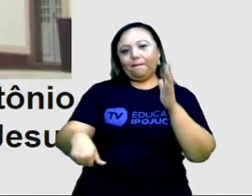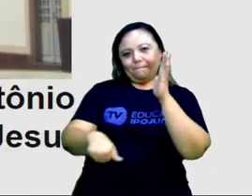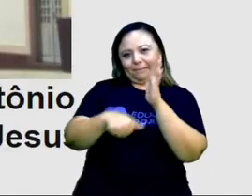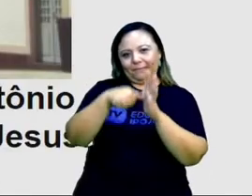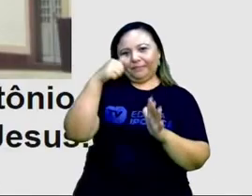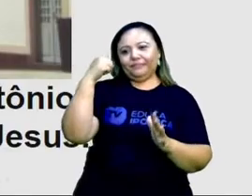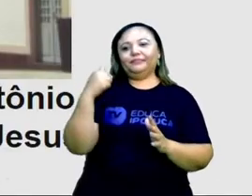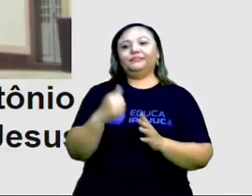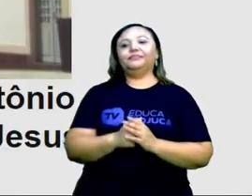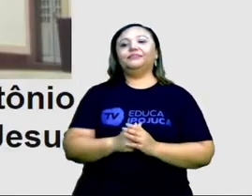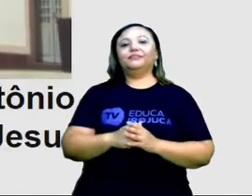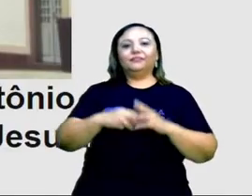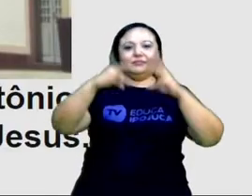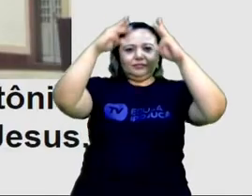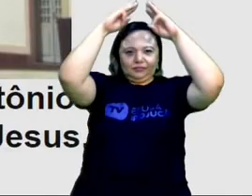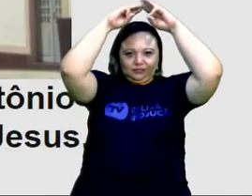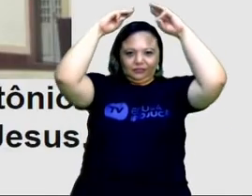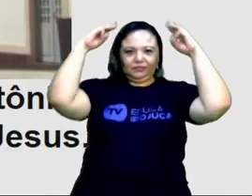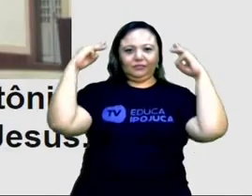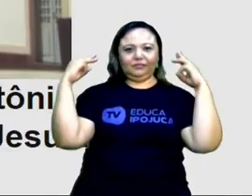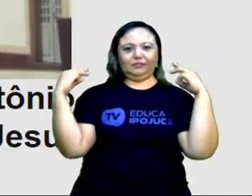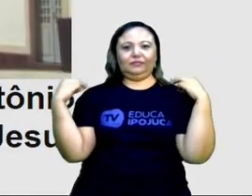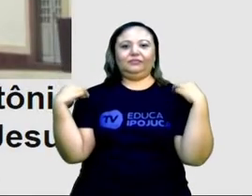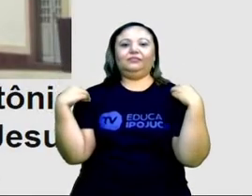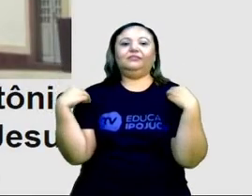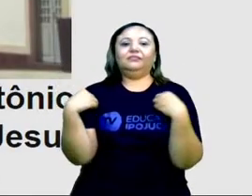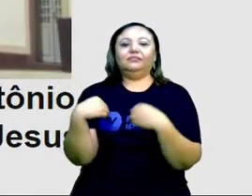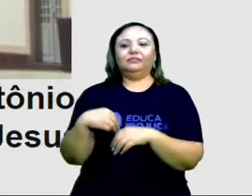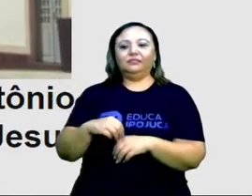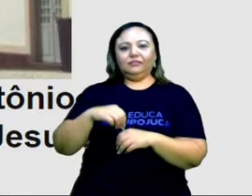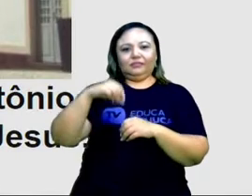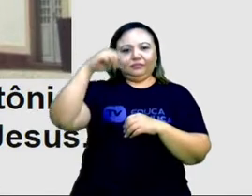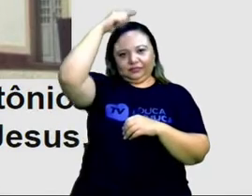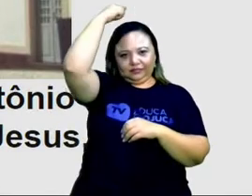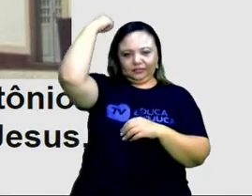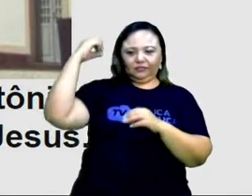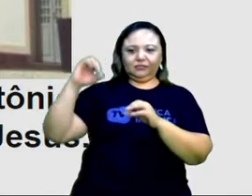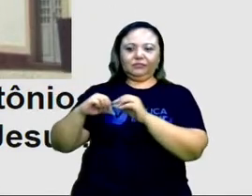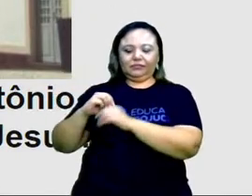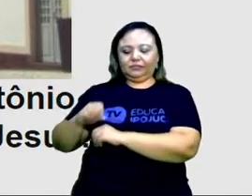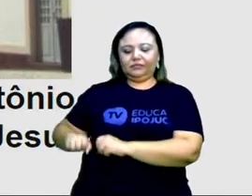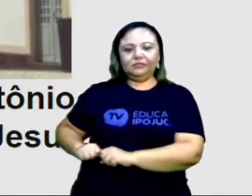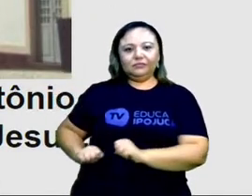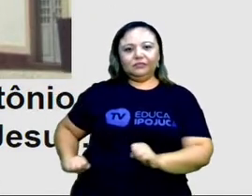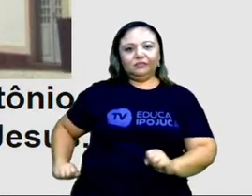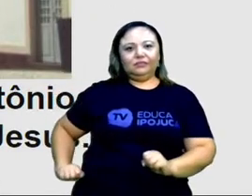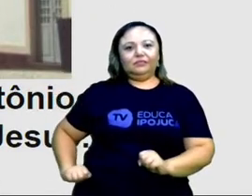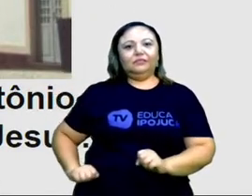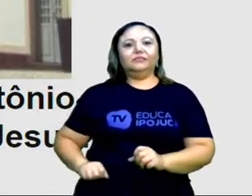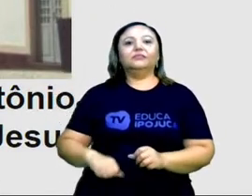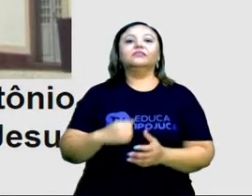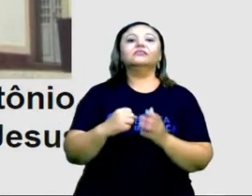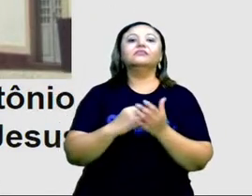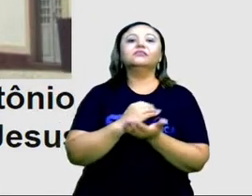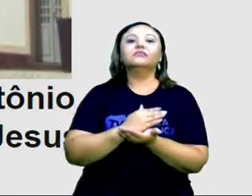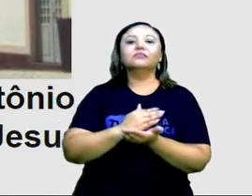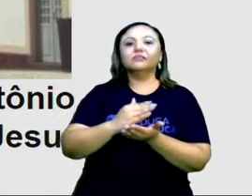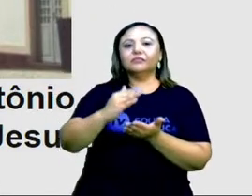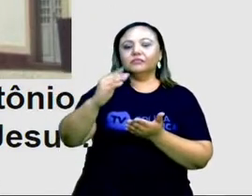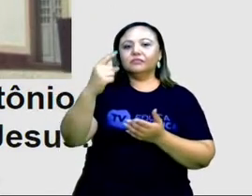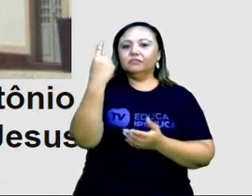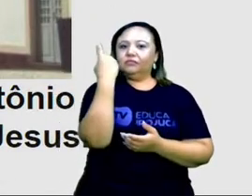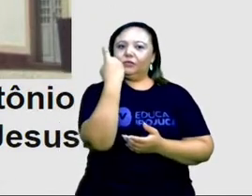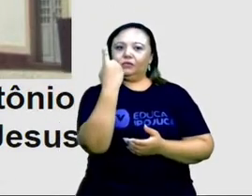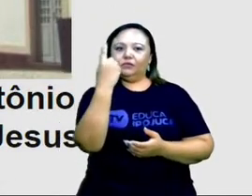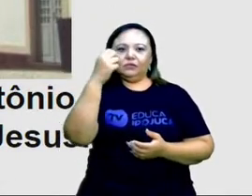Primeiro, eu trago o convento e igreja franciscano Santo Antônio, fundado em